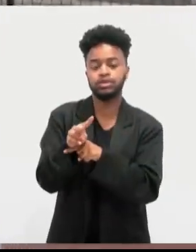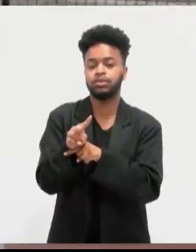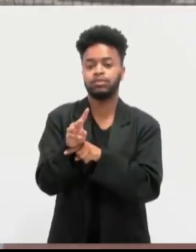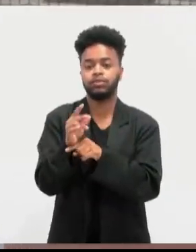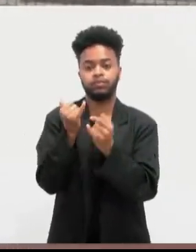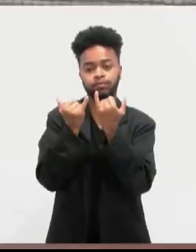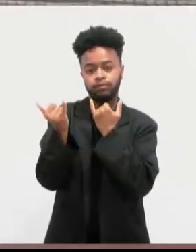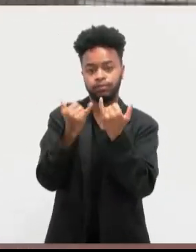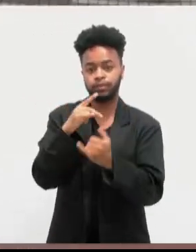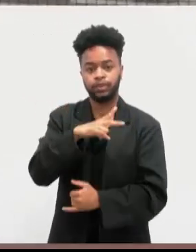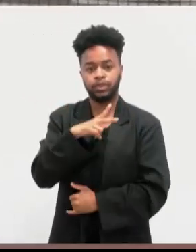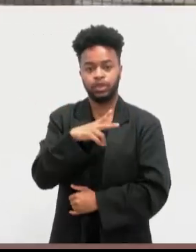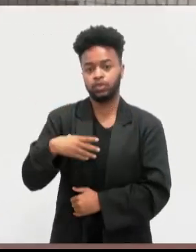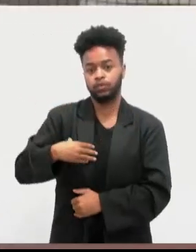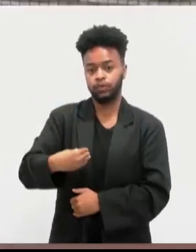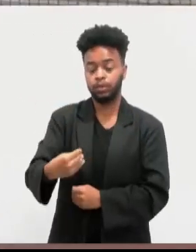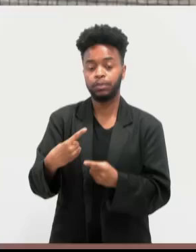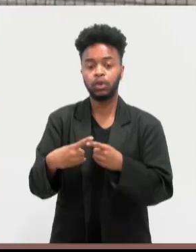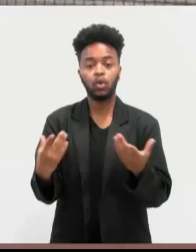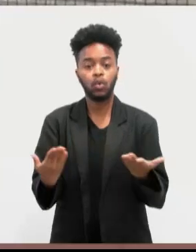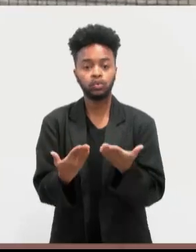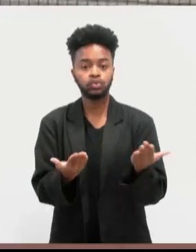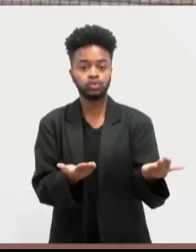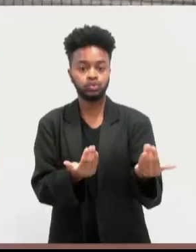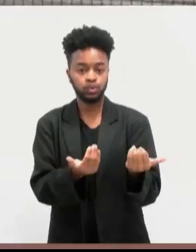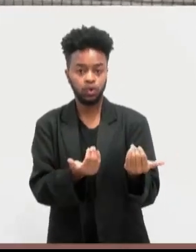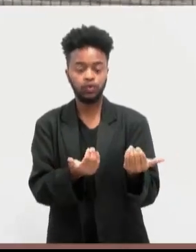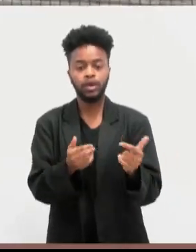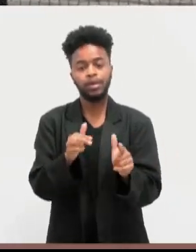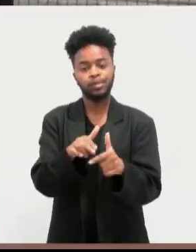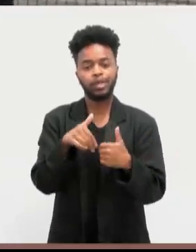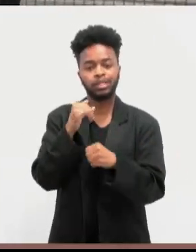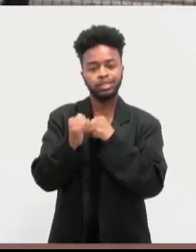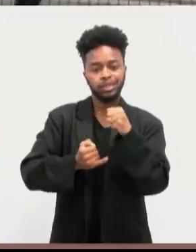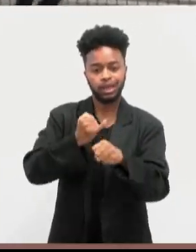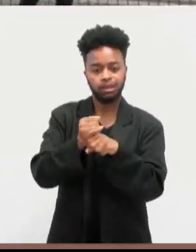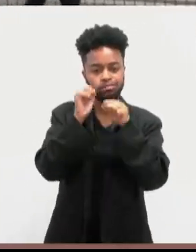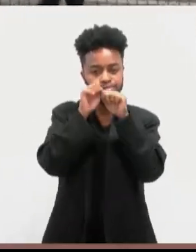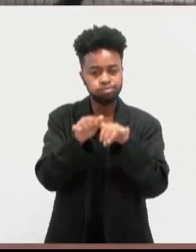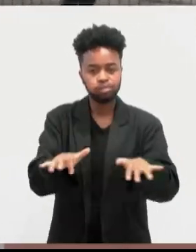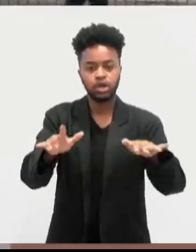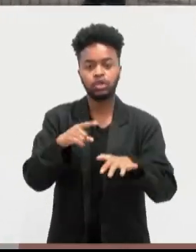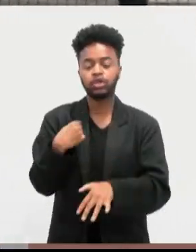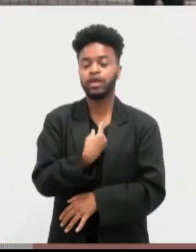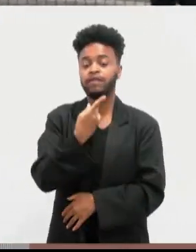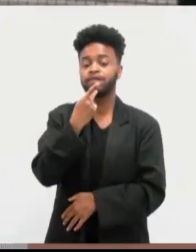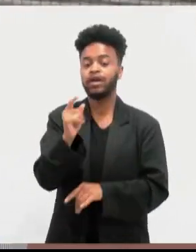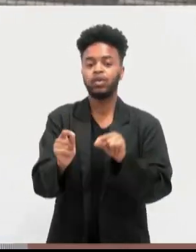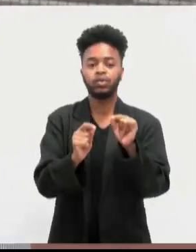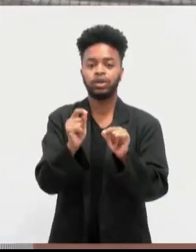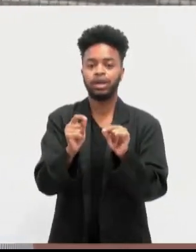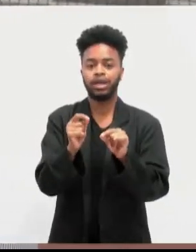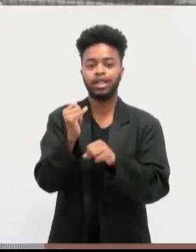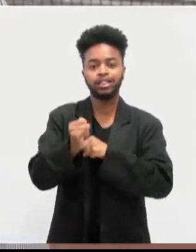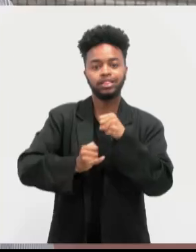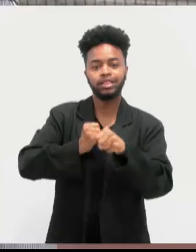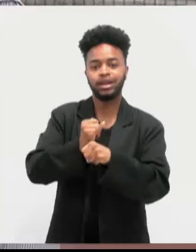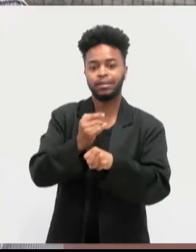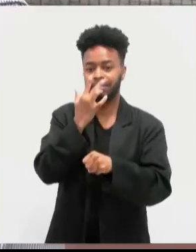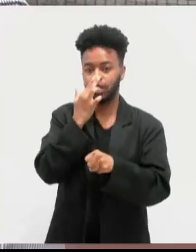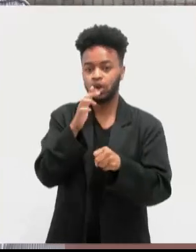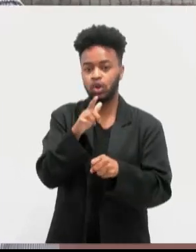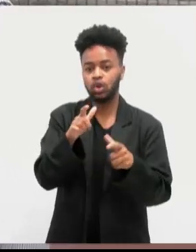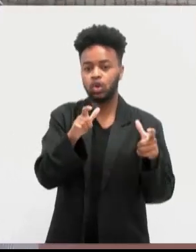Os jovens hoje, com o advento da internet, na internet a gente costuma dizer que é um terreno